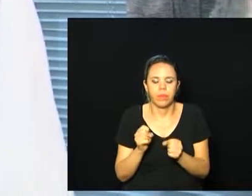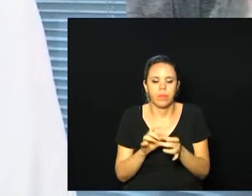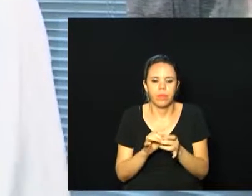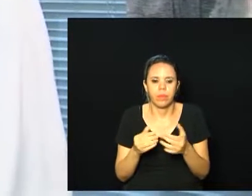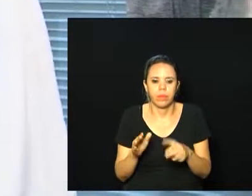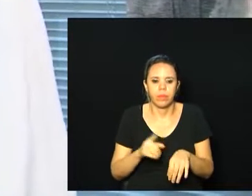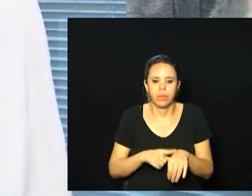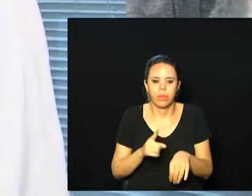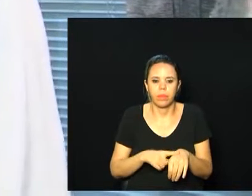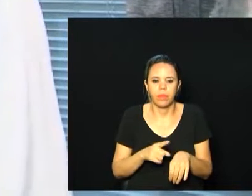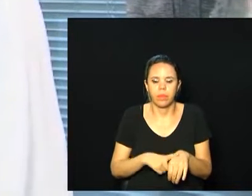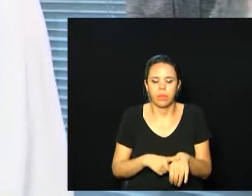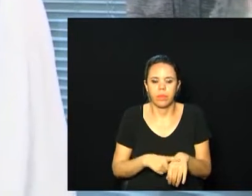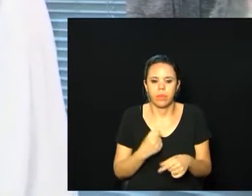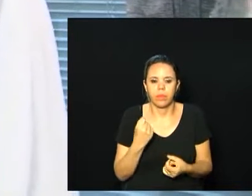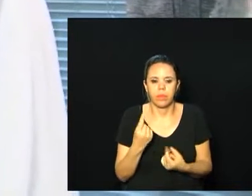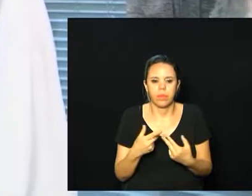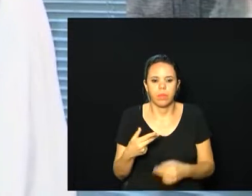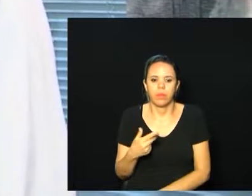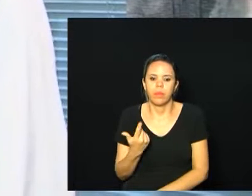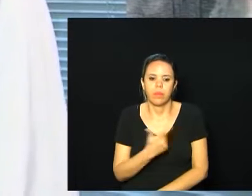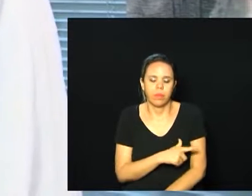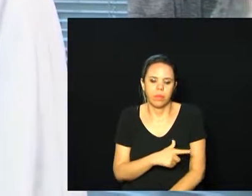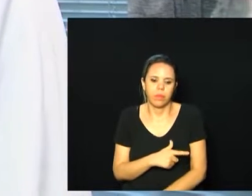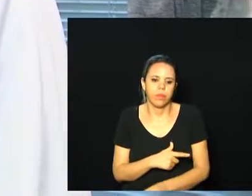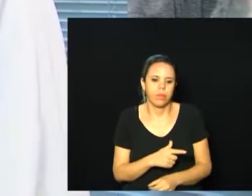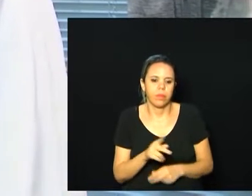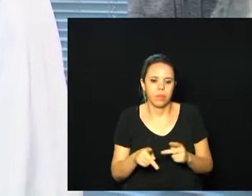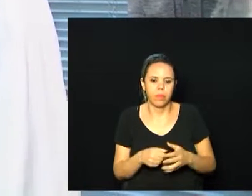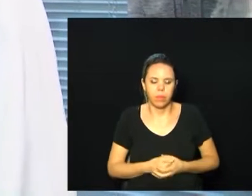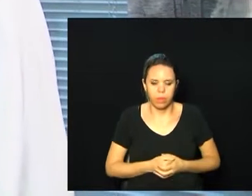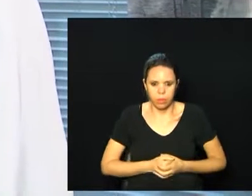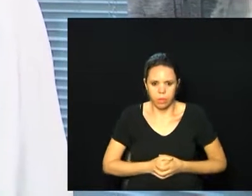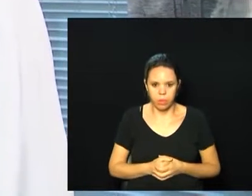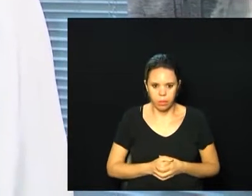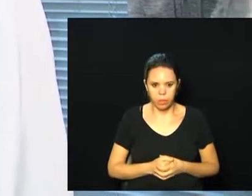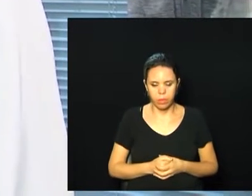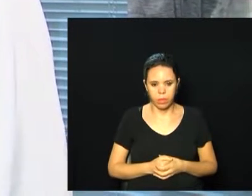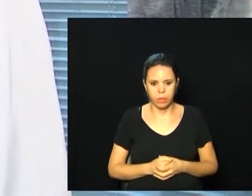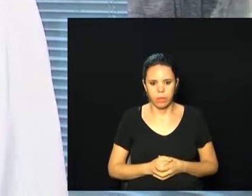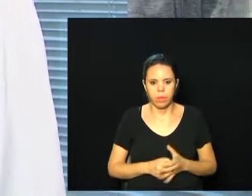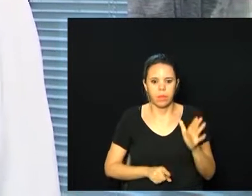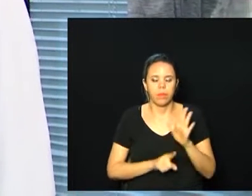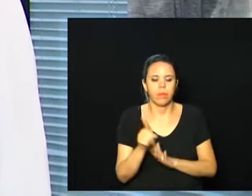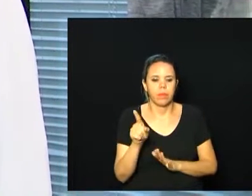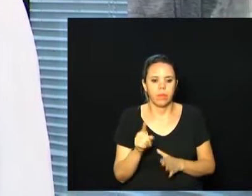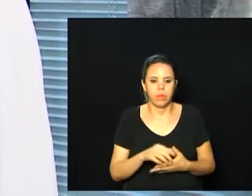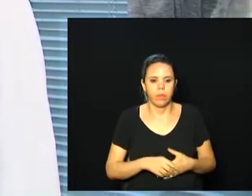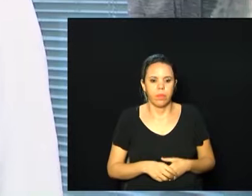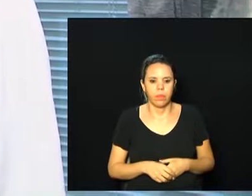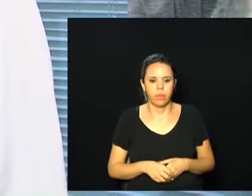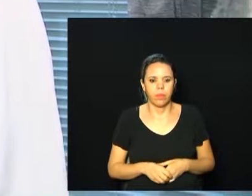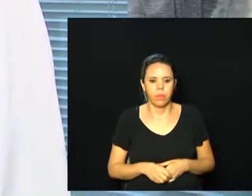o horário para alguma outro candidato. Doutor, aquela pergunta que tem que ser